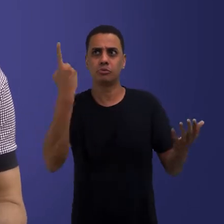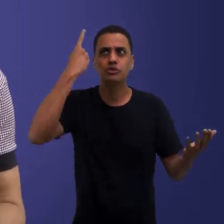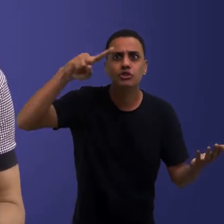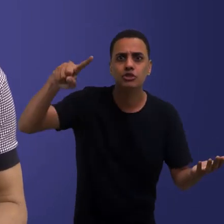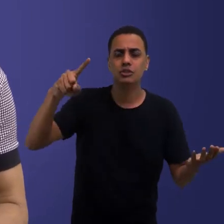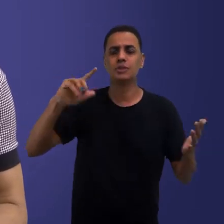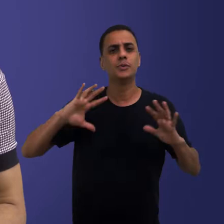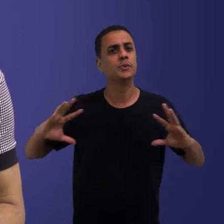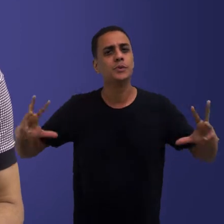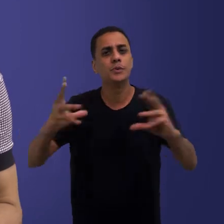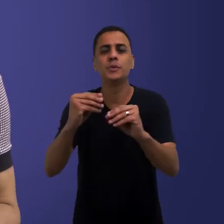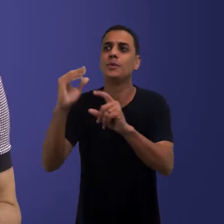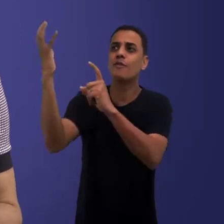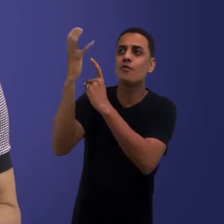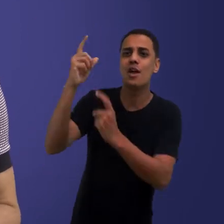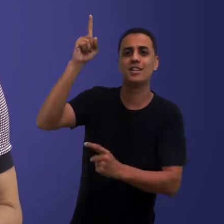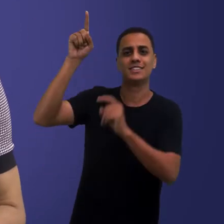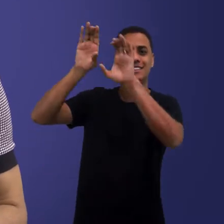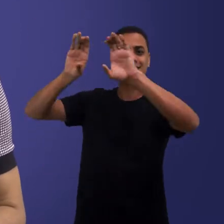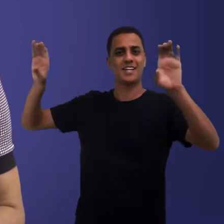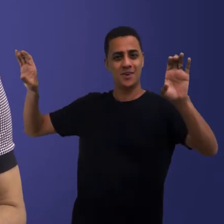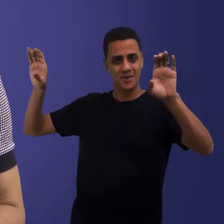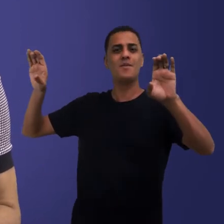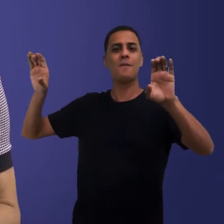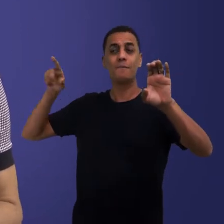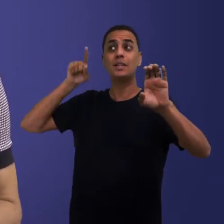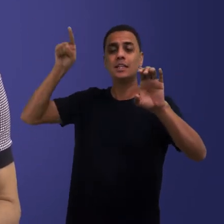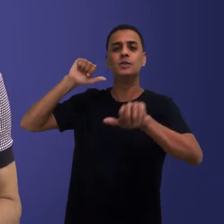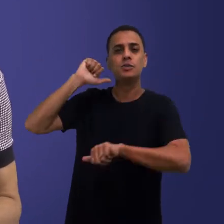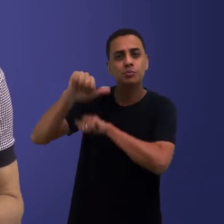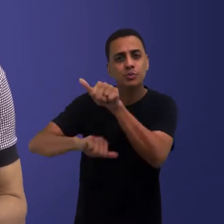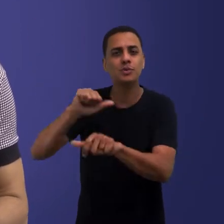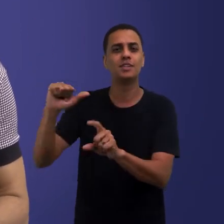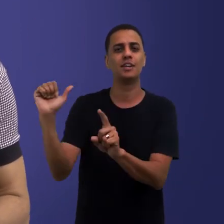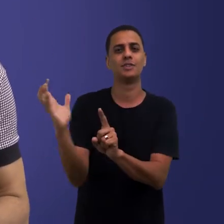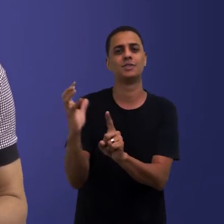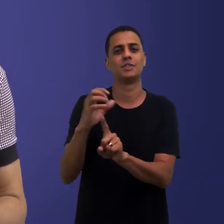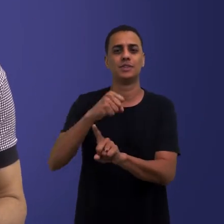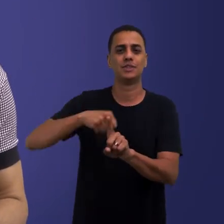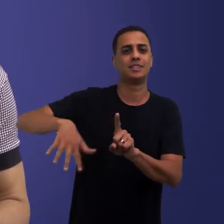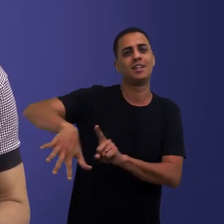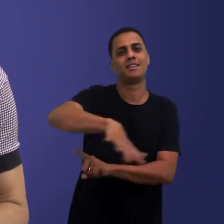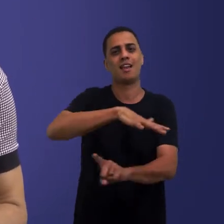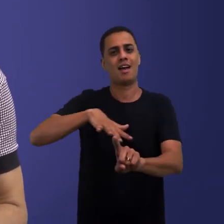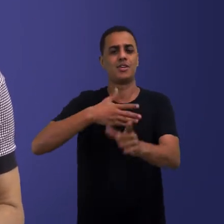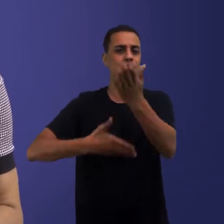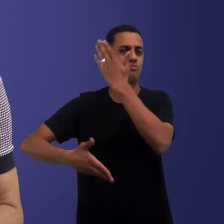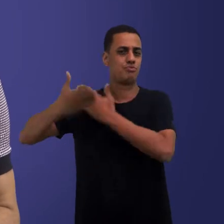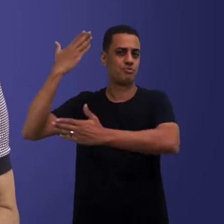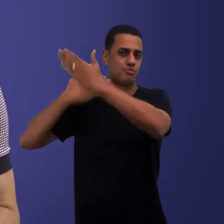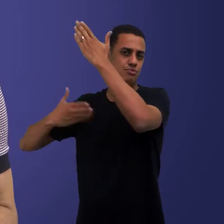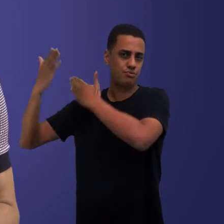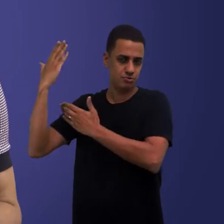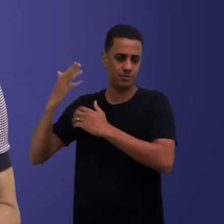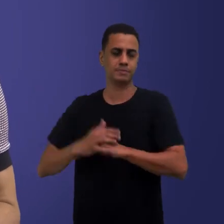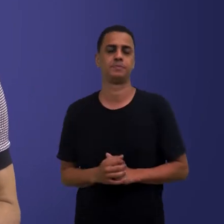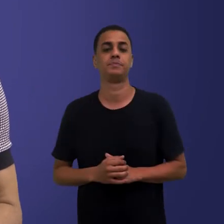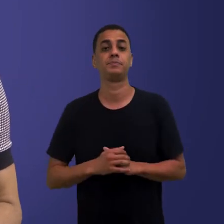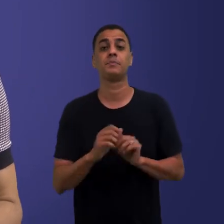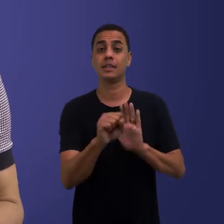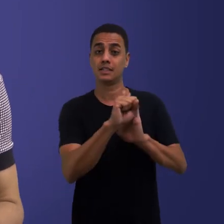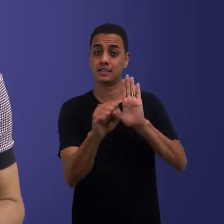materialização dos calendários e a orientação pelo céu representam modificações cruciais para os modos de vida